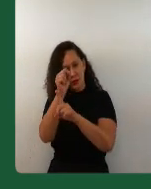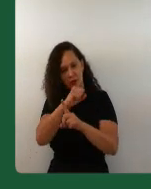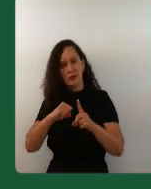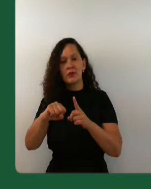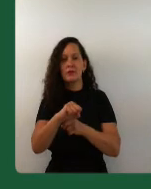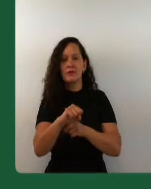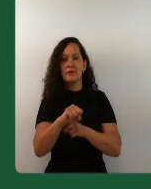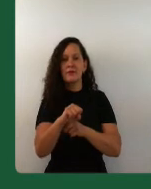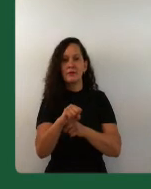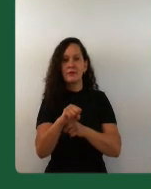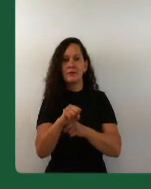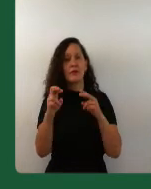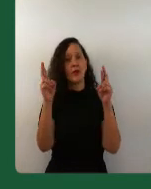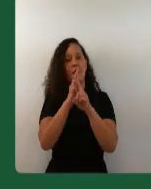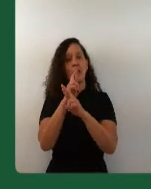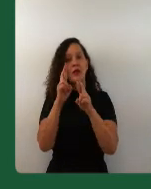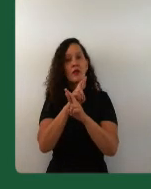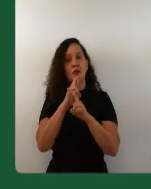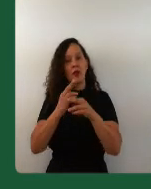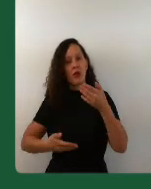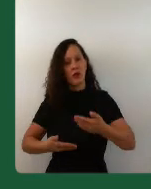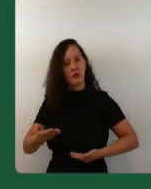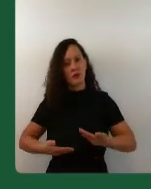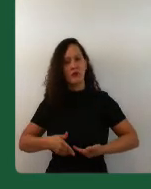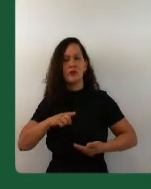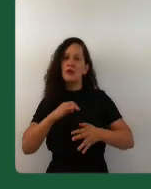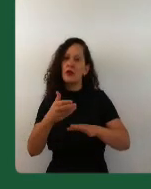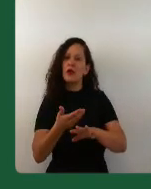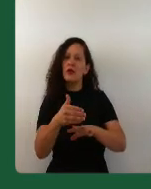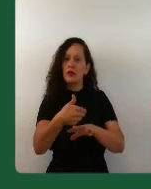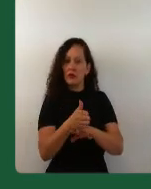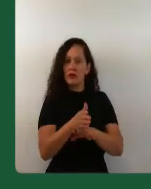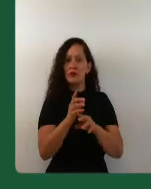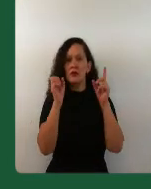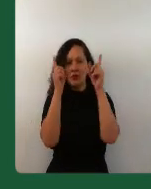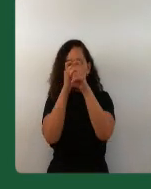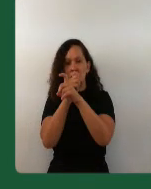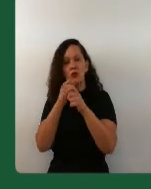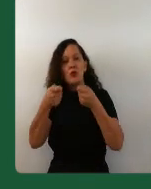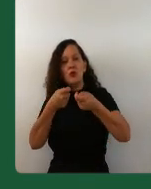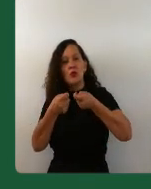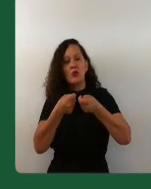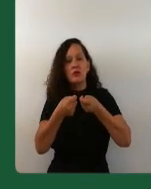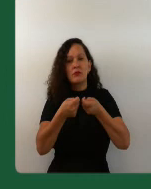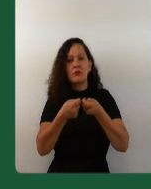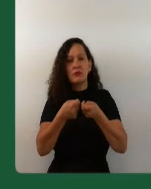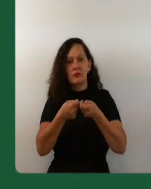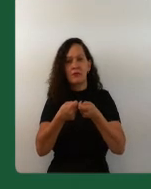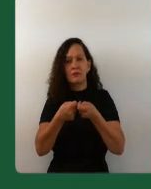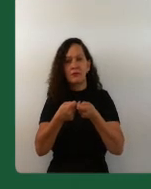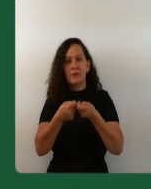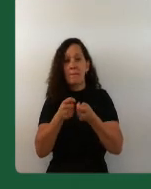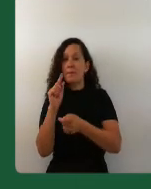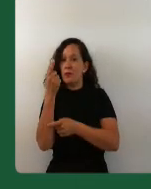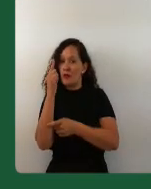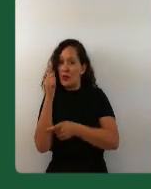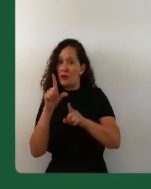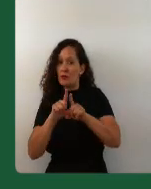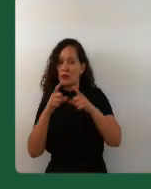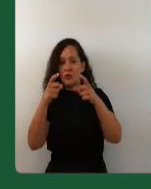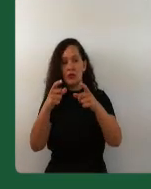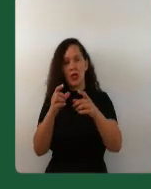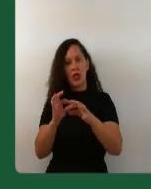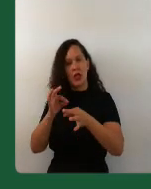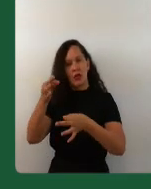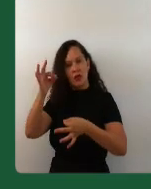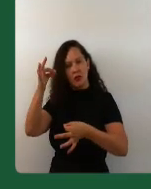sociais relacionadas aos serviços que ele tem acesso, dificuldades econômicas, geográficas,